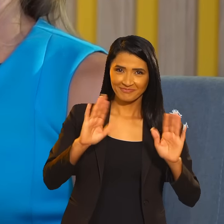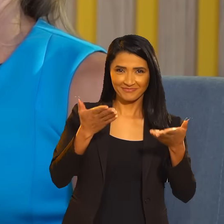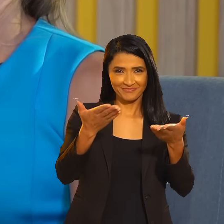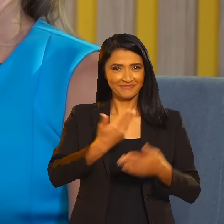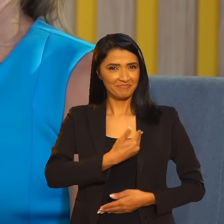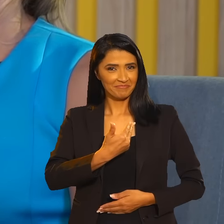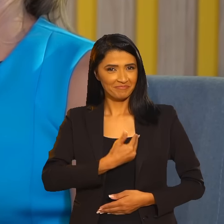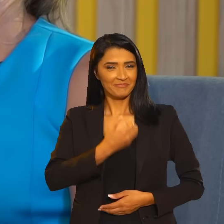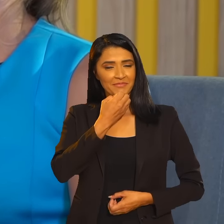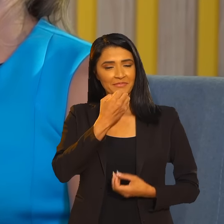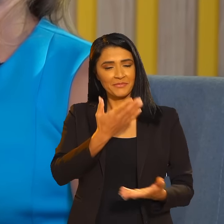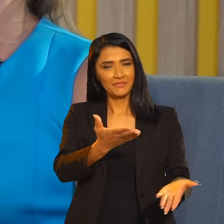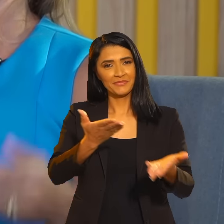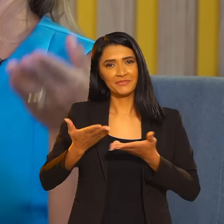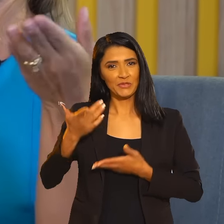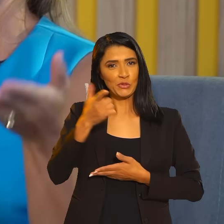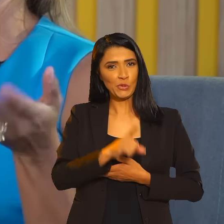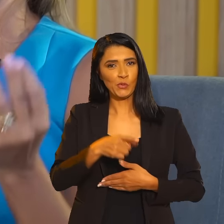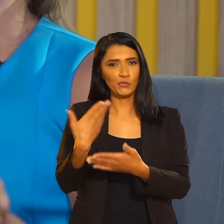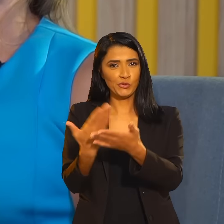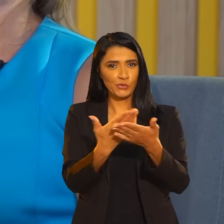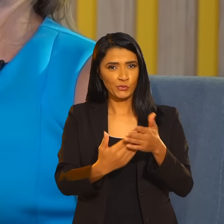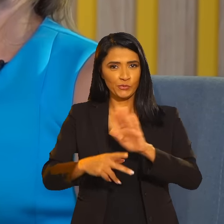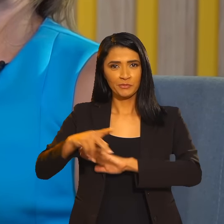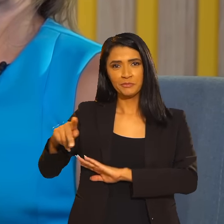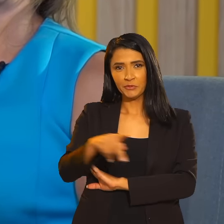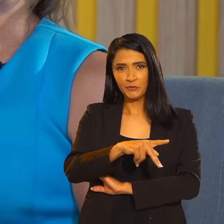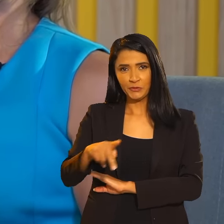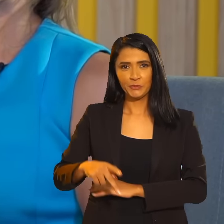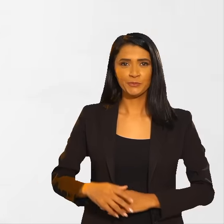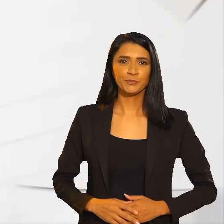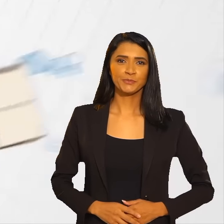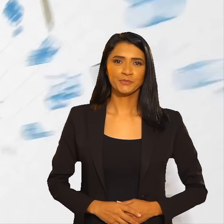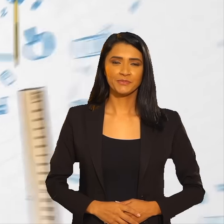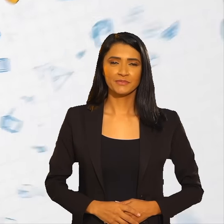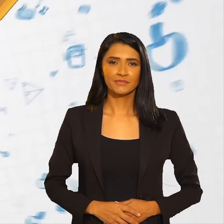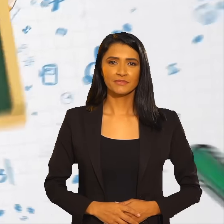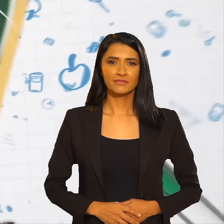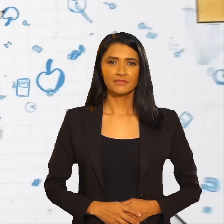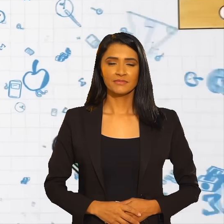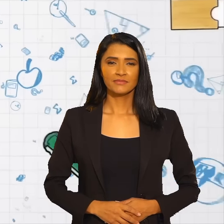Olá, querido amigo, querida amiga, seja muito bem-vindo a mais uma classe dos professores.